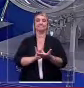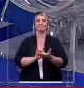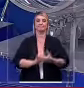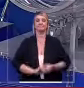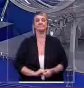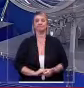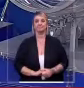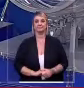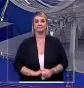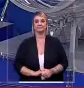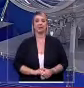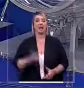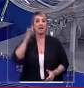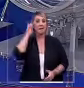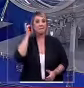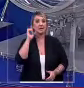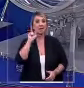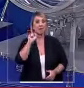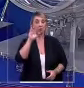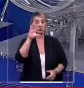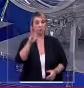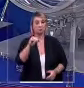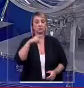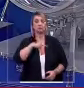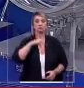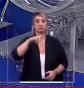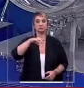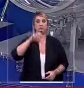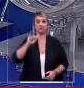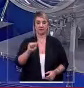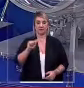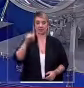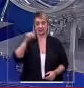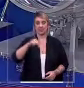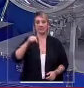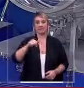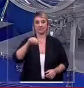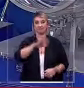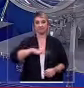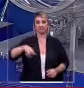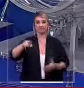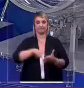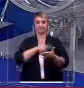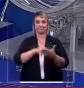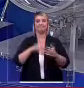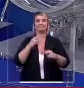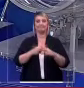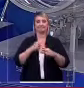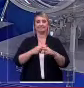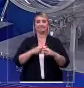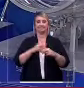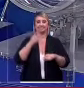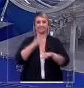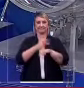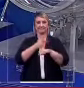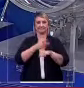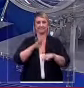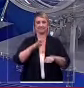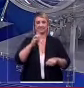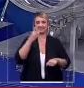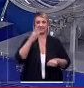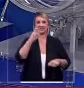loteriasonline.caixa.gov.br. Lembrando que amanhã, às 8 da noite, tem Mega Sena aqui no Espaço Loterias Caixa. Mega Sena com prêmio estimado